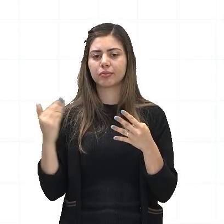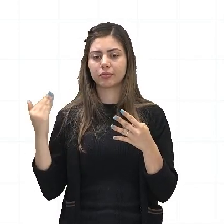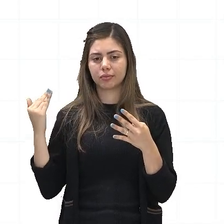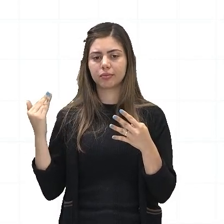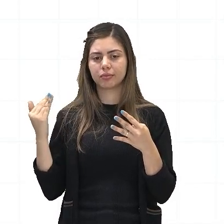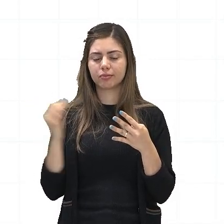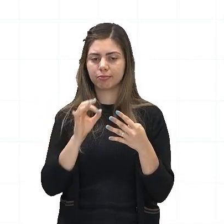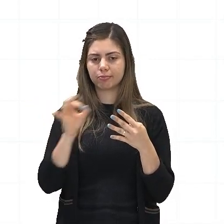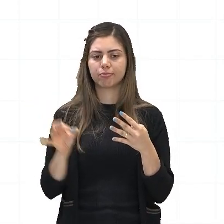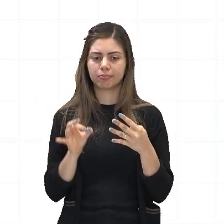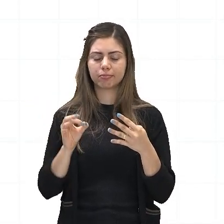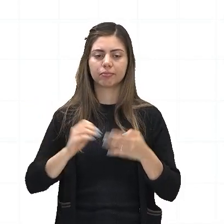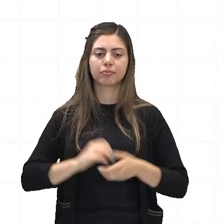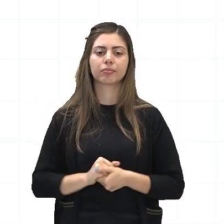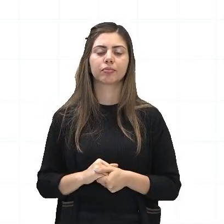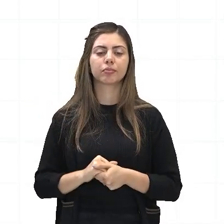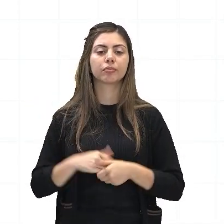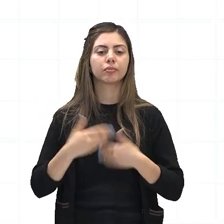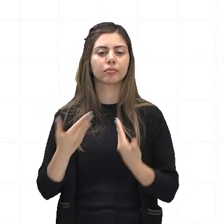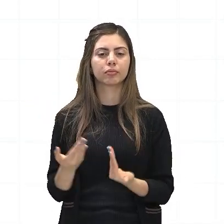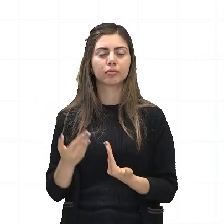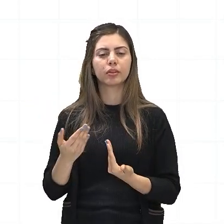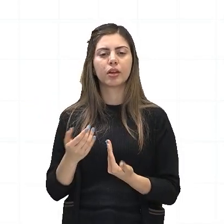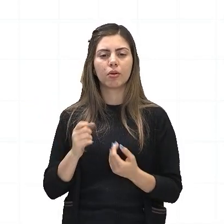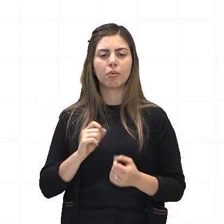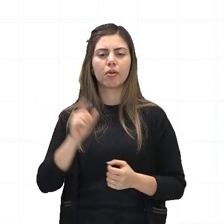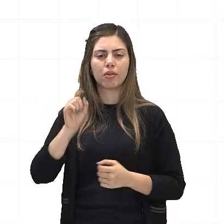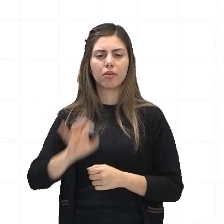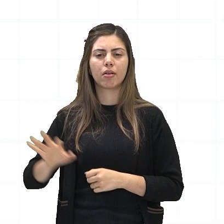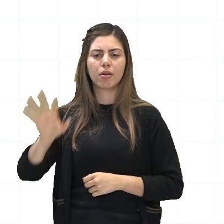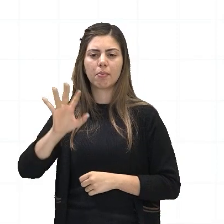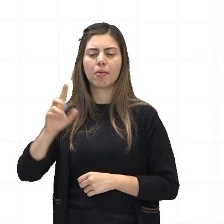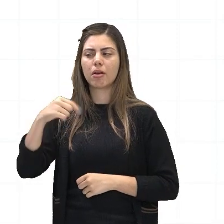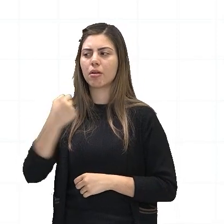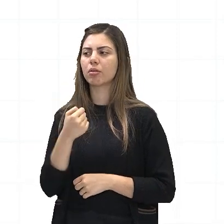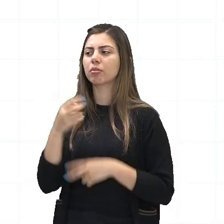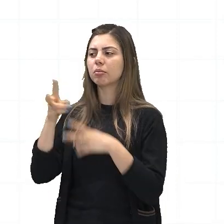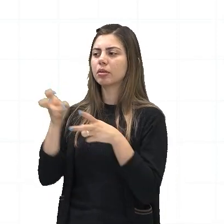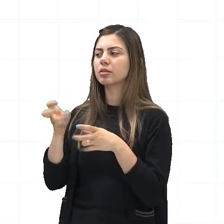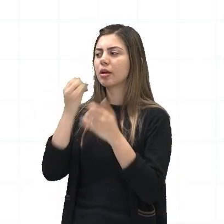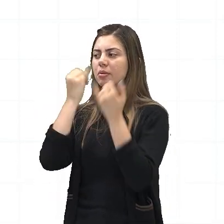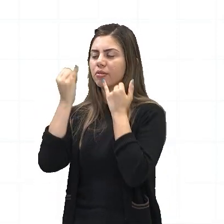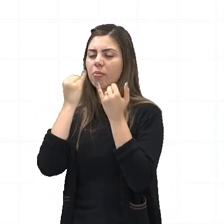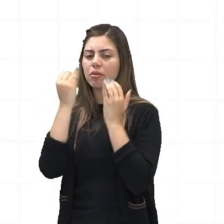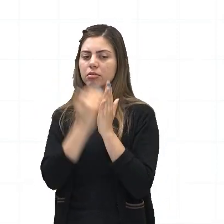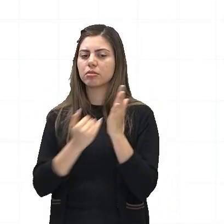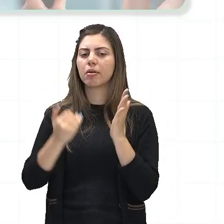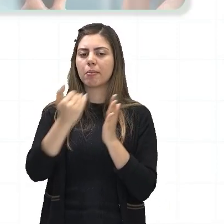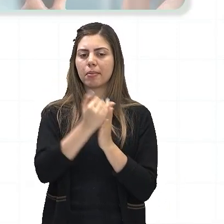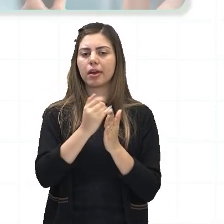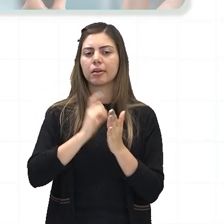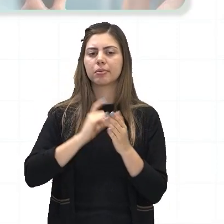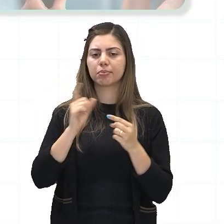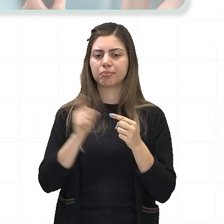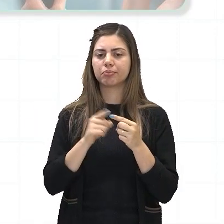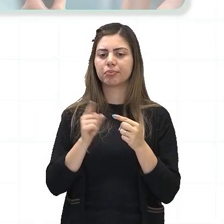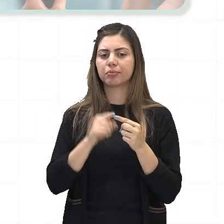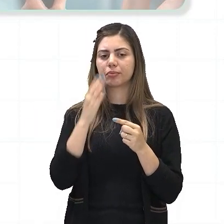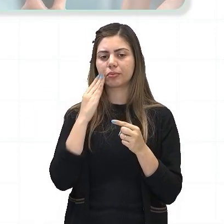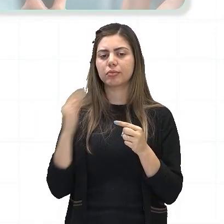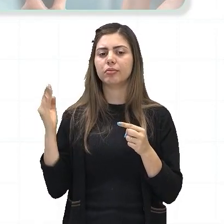fontes ou geradores. Então, aí na nossa próxima imagem, a gente observa mais informações sobre os